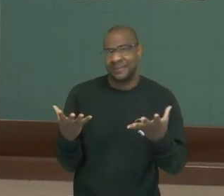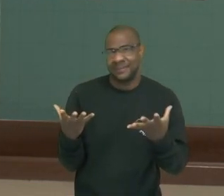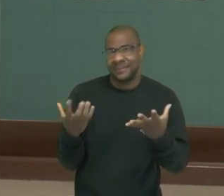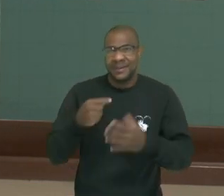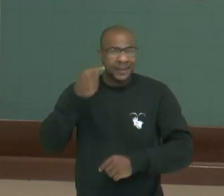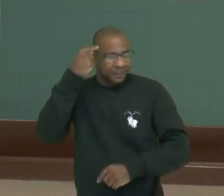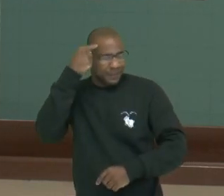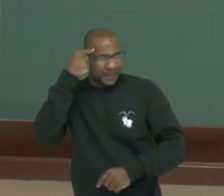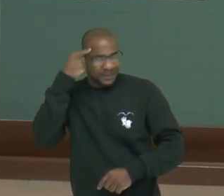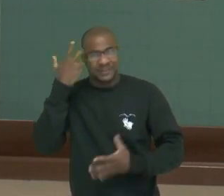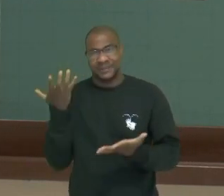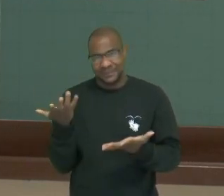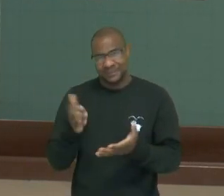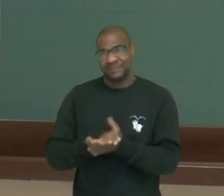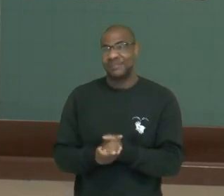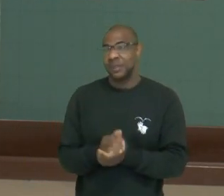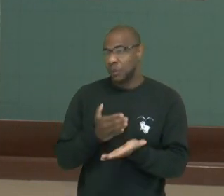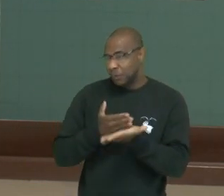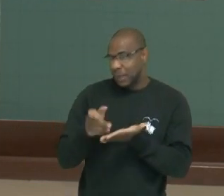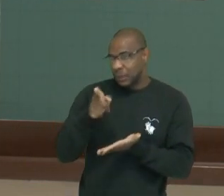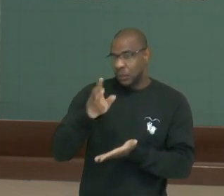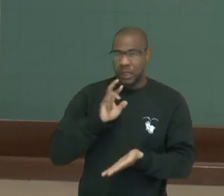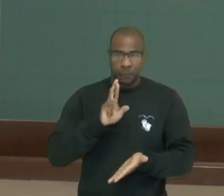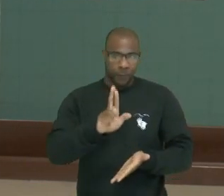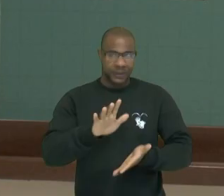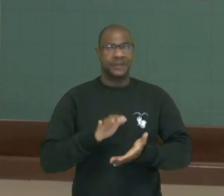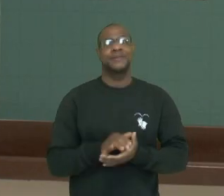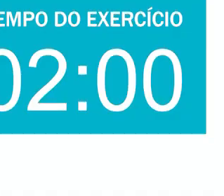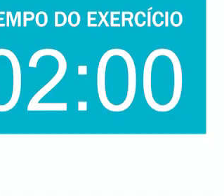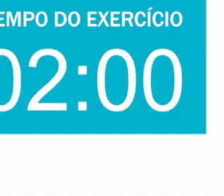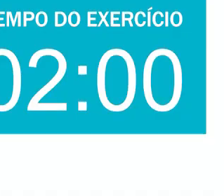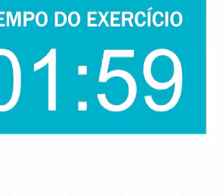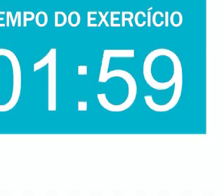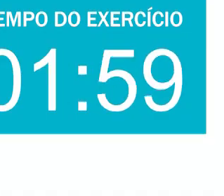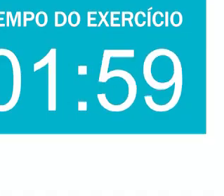Então comece a sua.